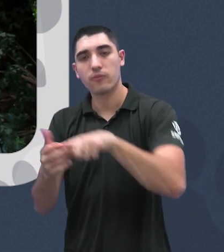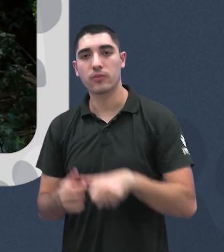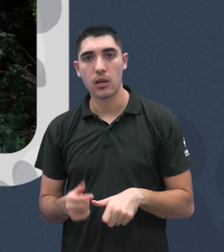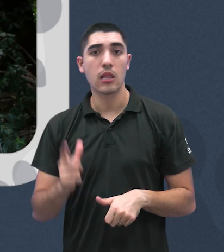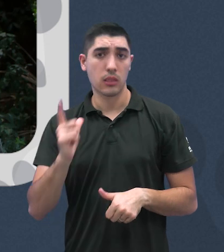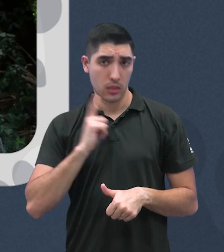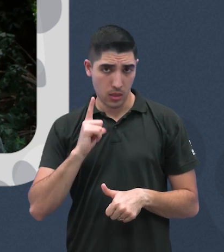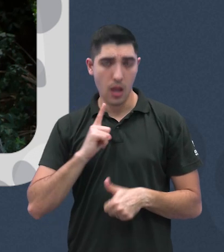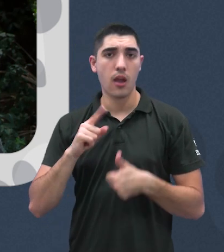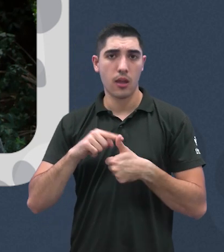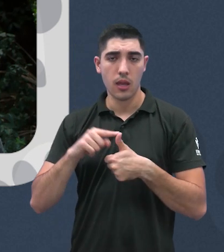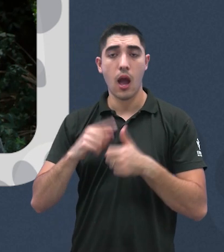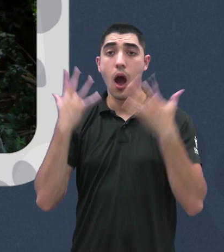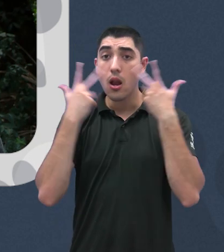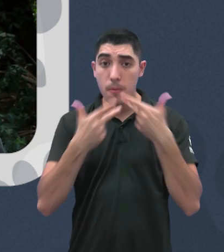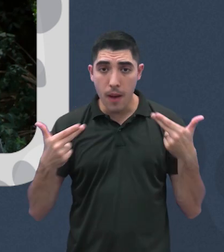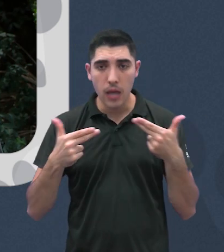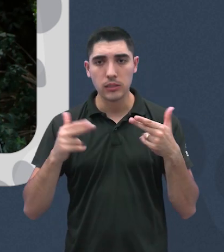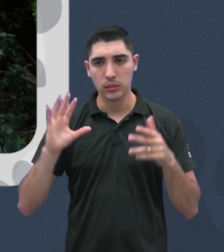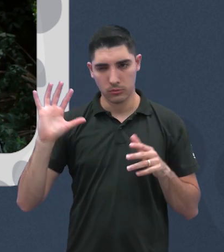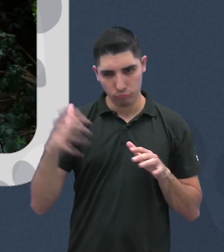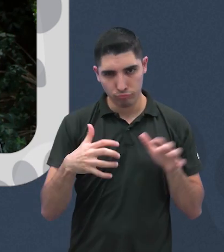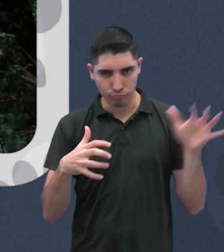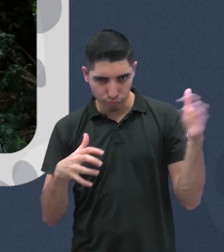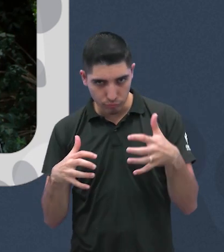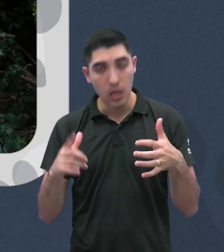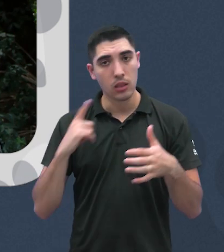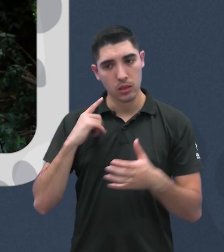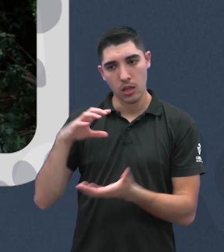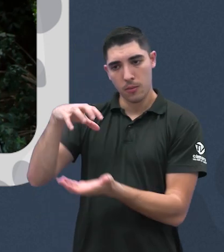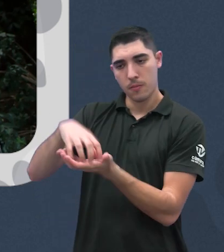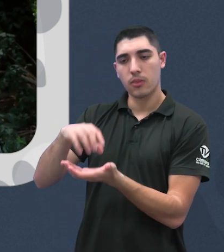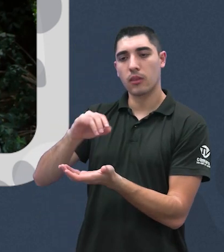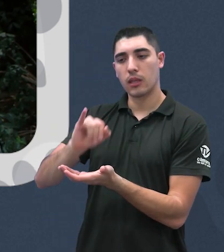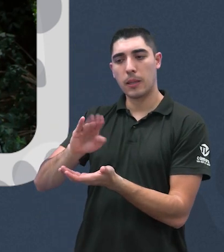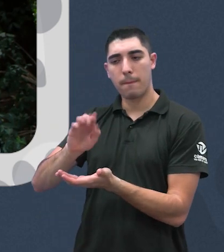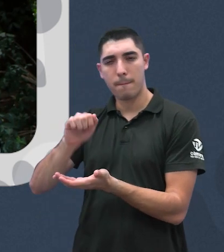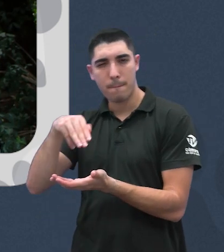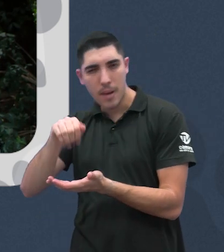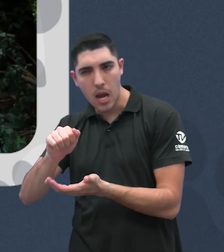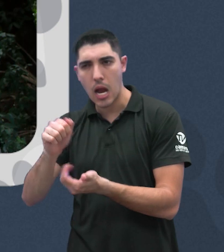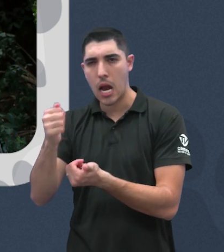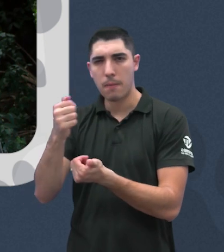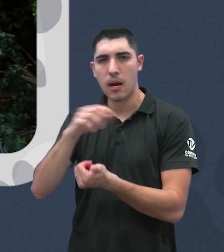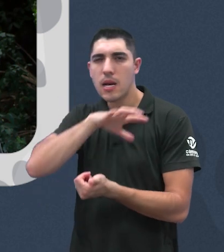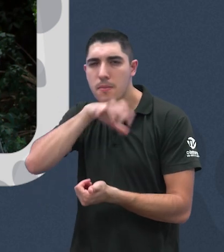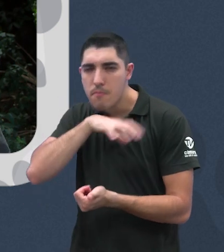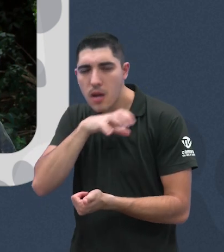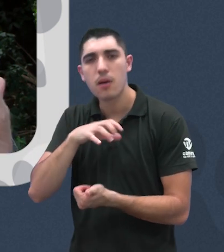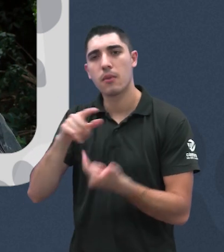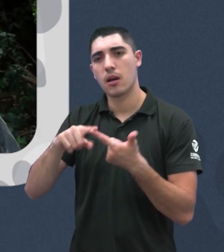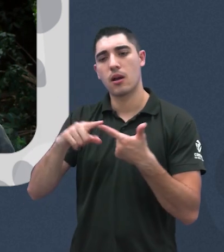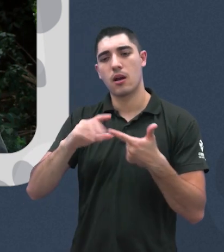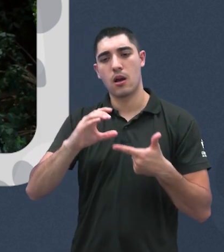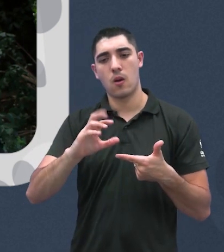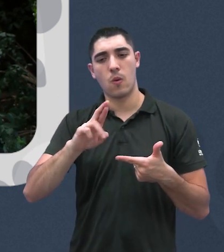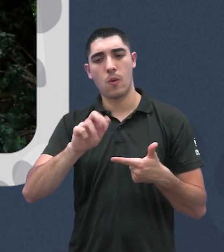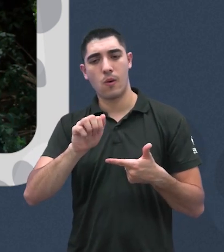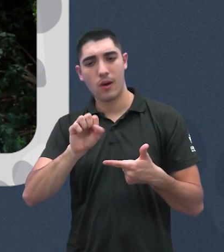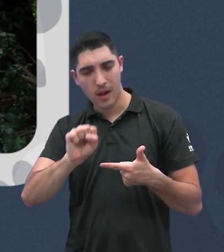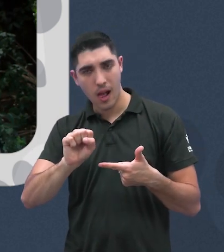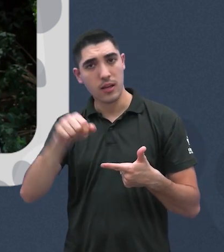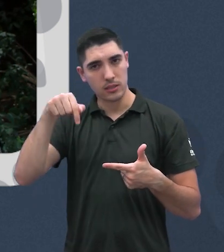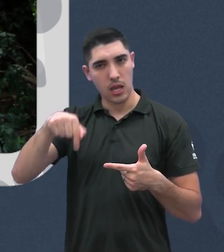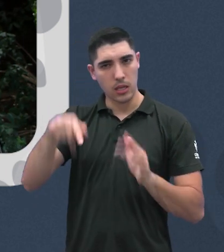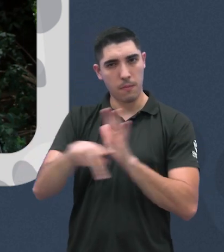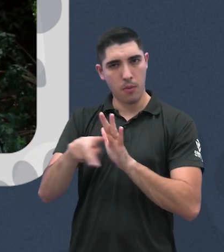gente conta com animais silvestres, a gente conta com o apoio do IBAMA, de outras instituições, tem o CRAS aqui na